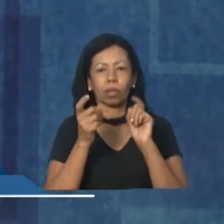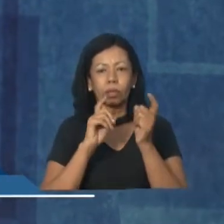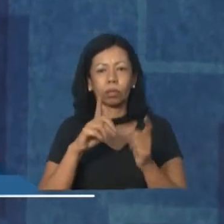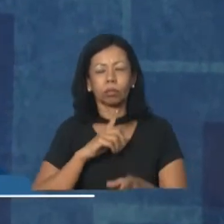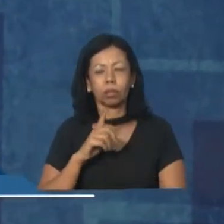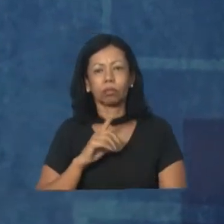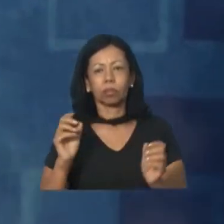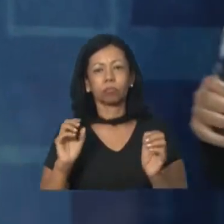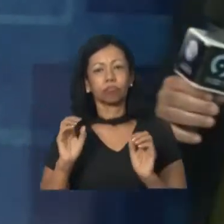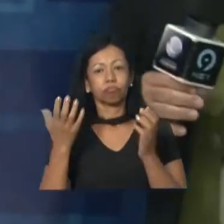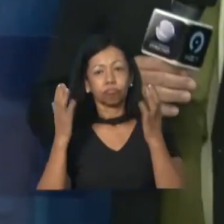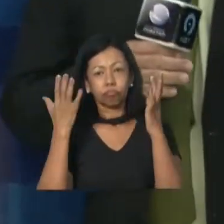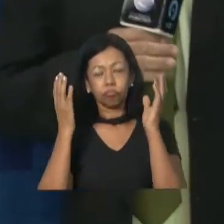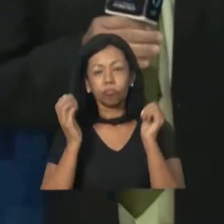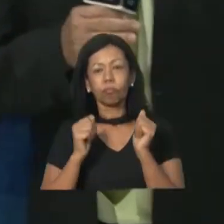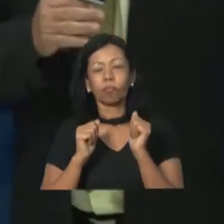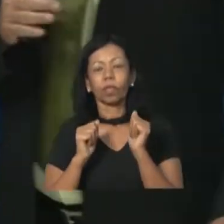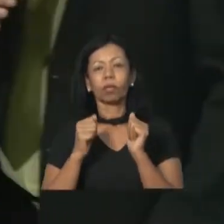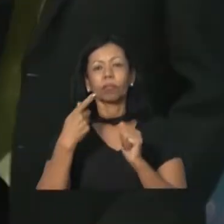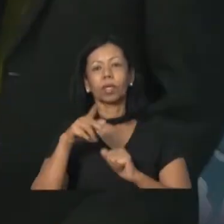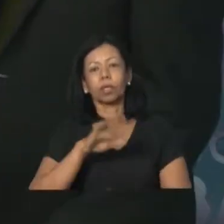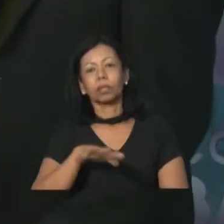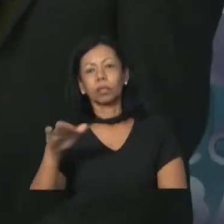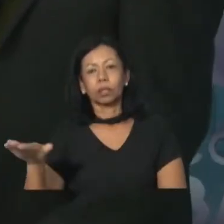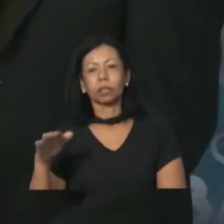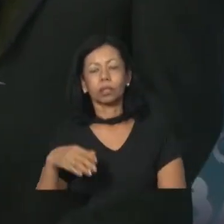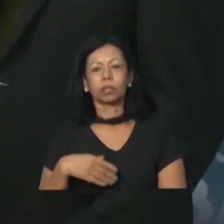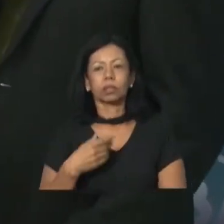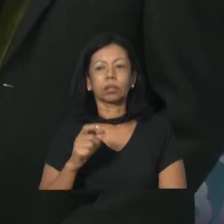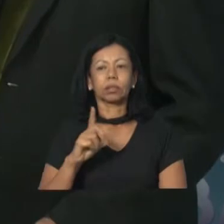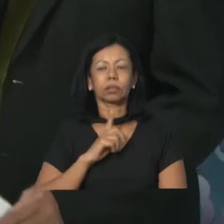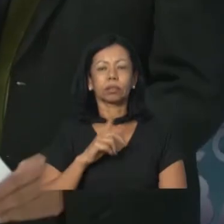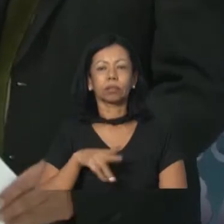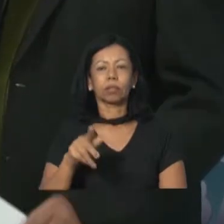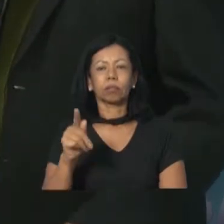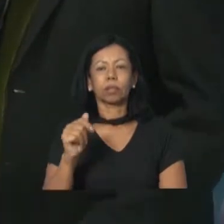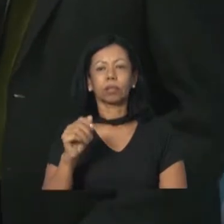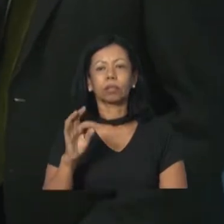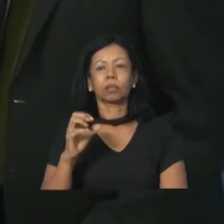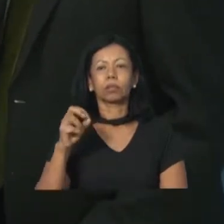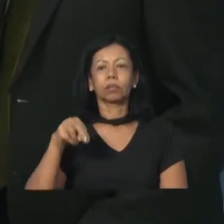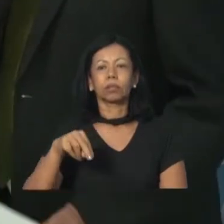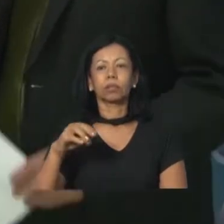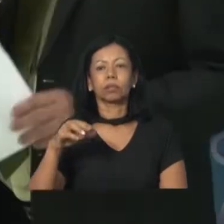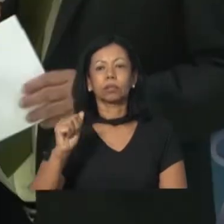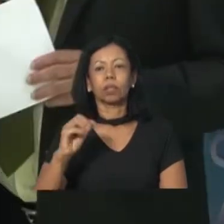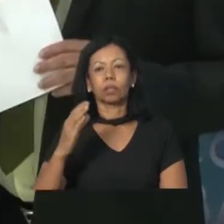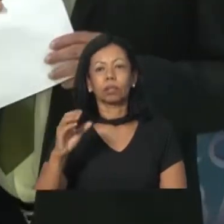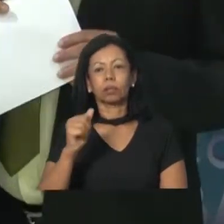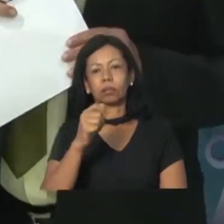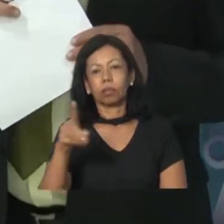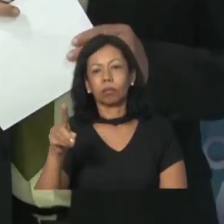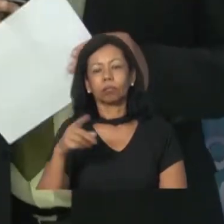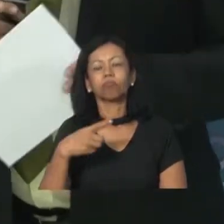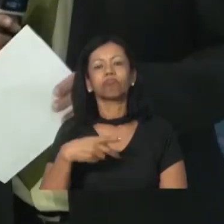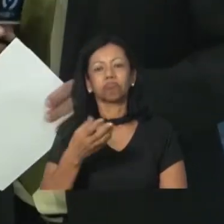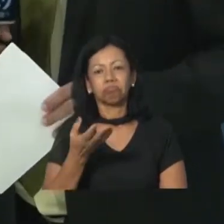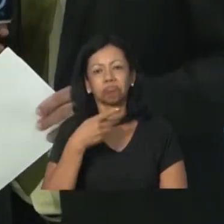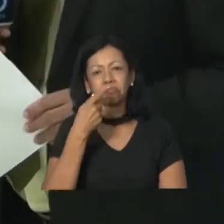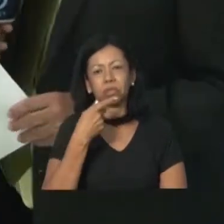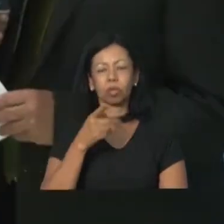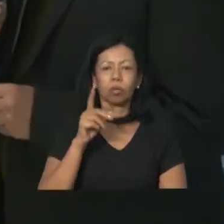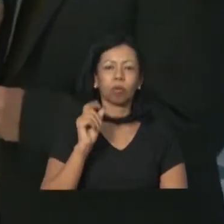houve uma moção de aplausos às crianças da patinação. Sim, sim. Do projeto Parque dos Sonhos. O senhor fez questão de